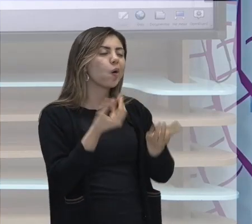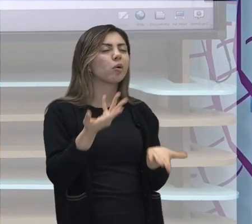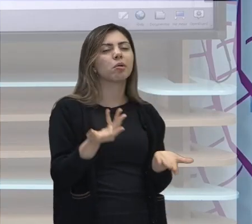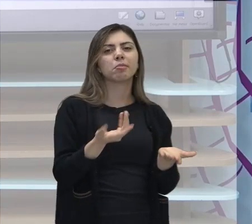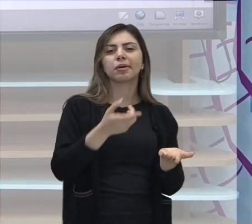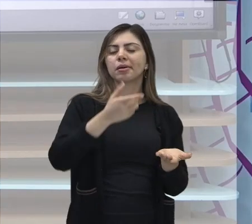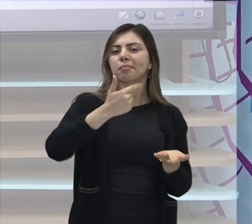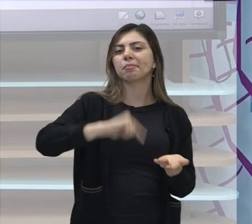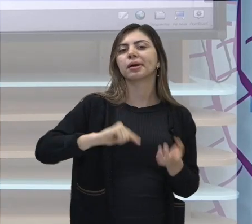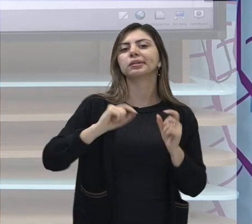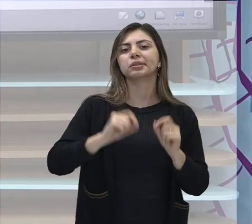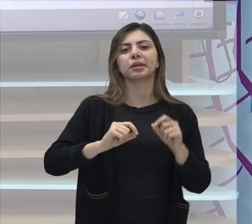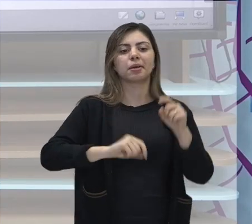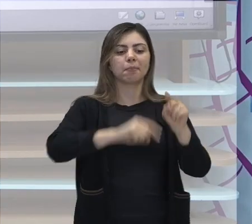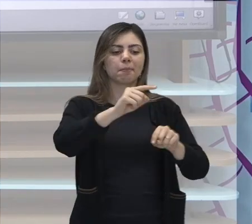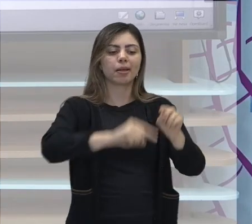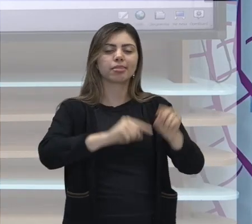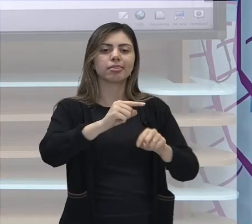qual